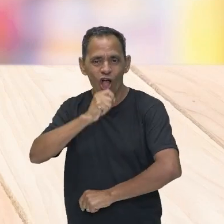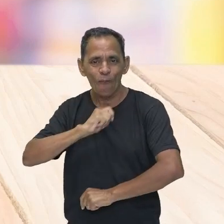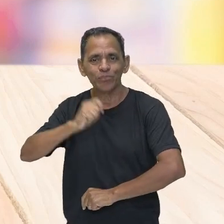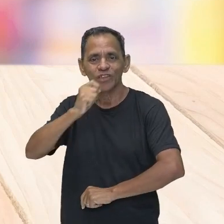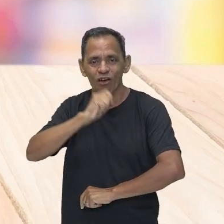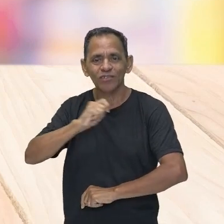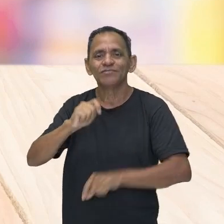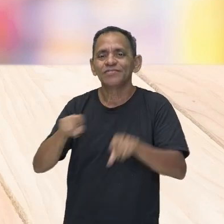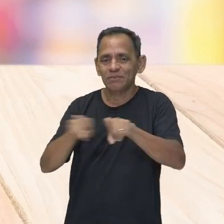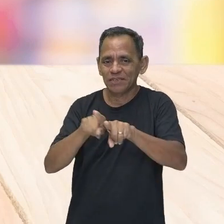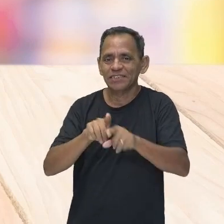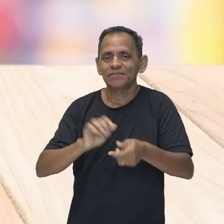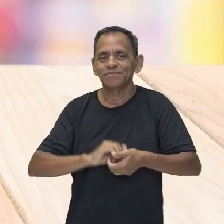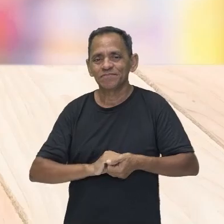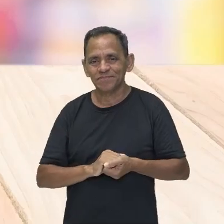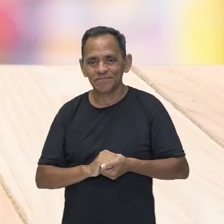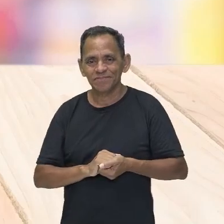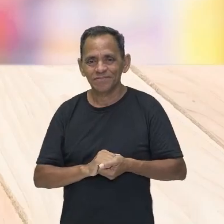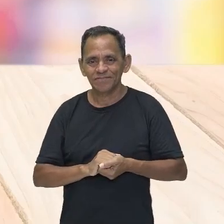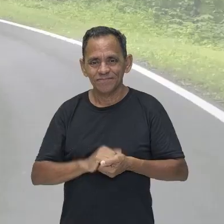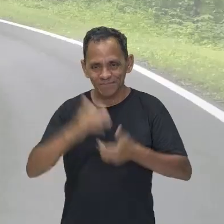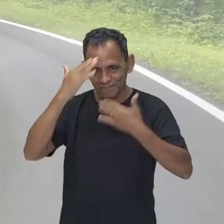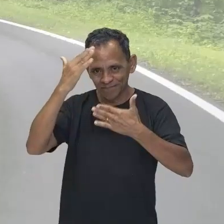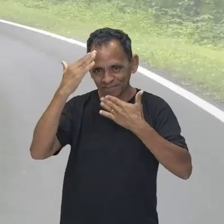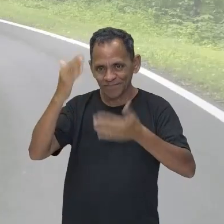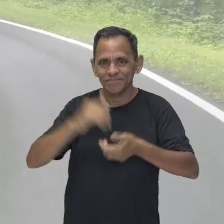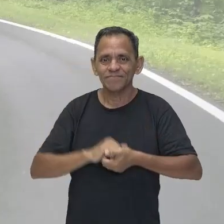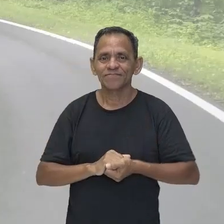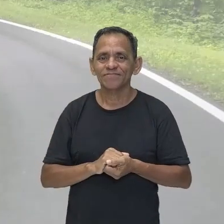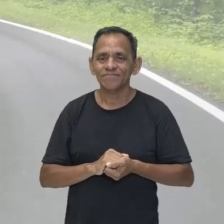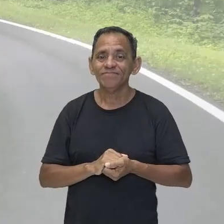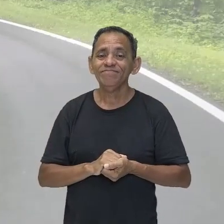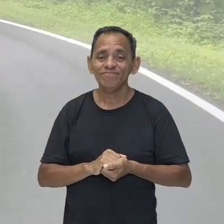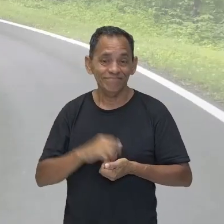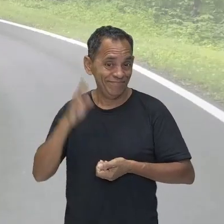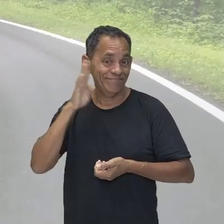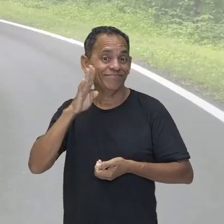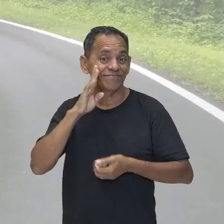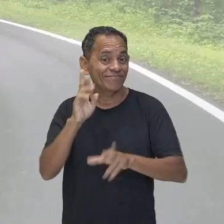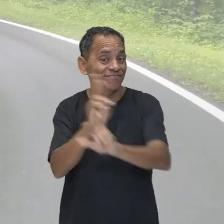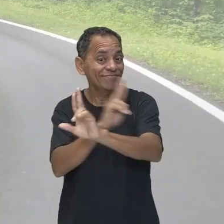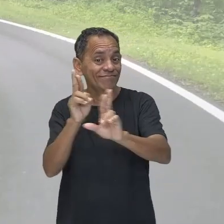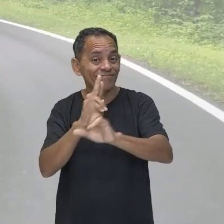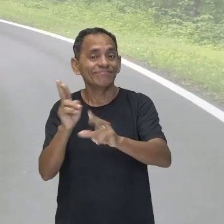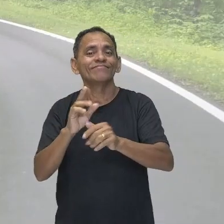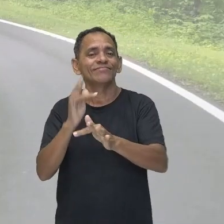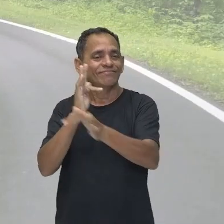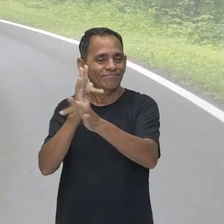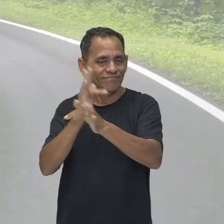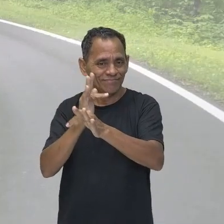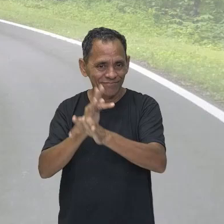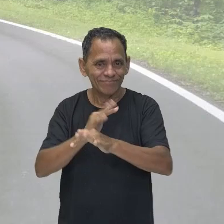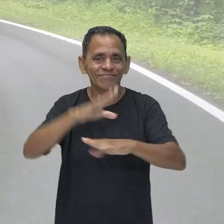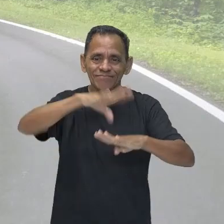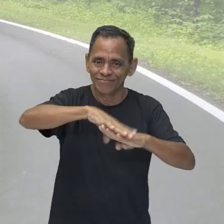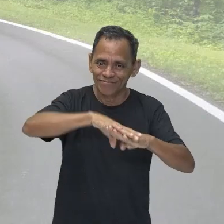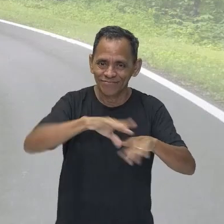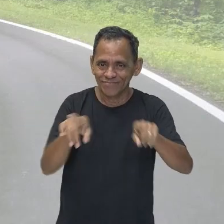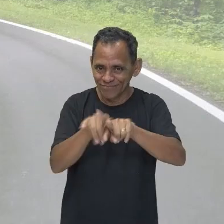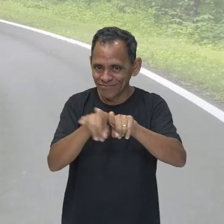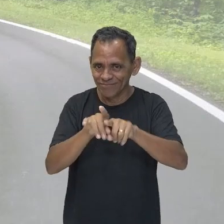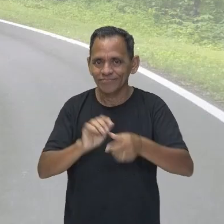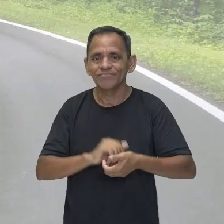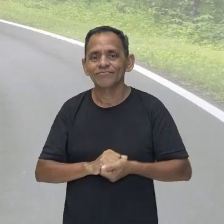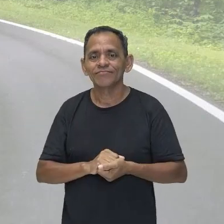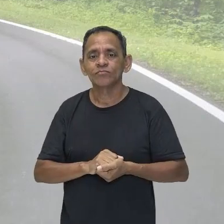obrigada, professor. De nada, professora. Que bacana aí essa relação da física com a matemática, né? E é essa